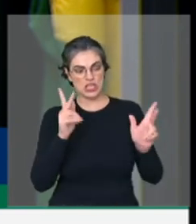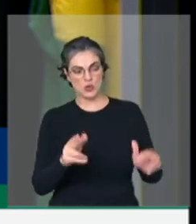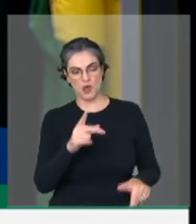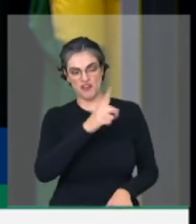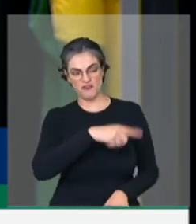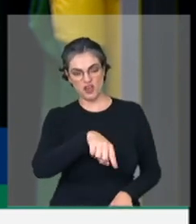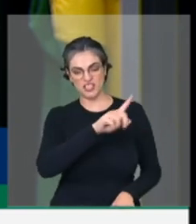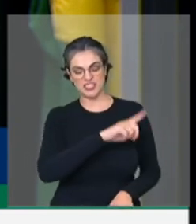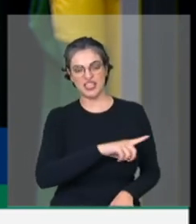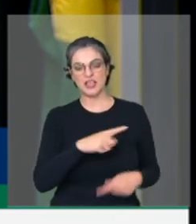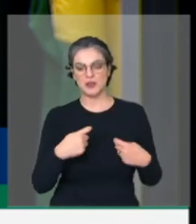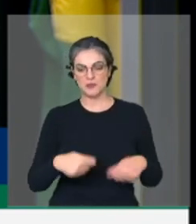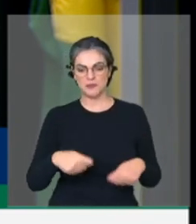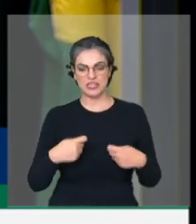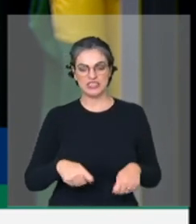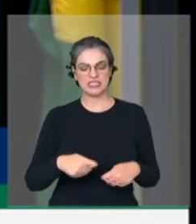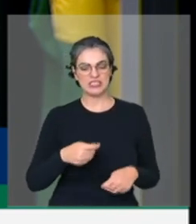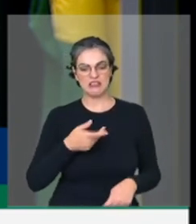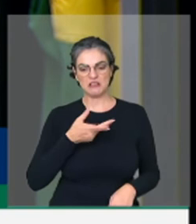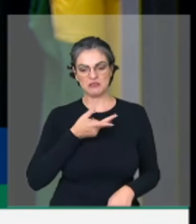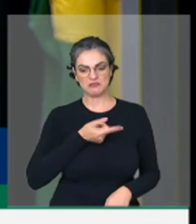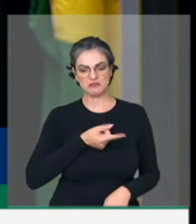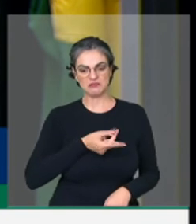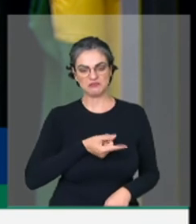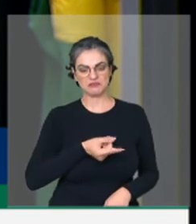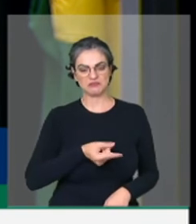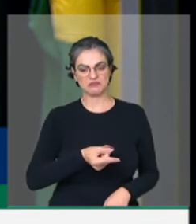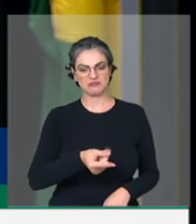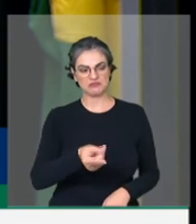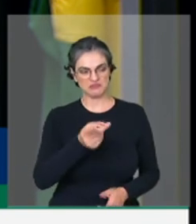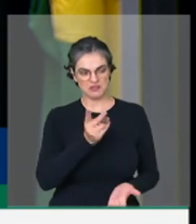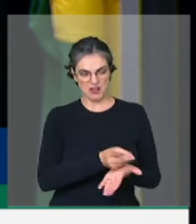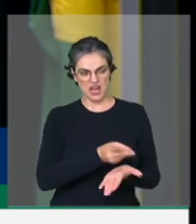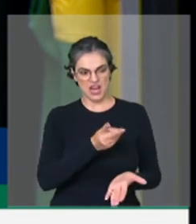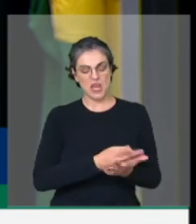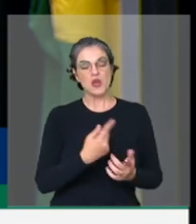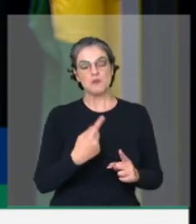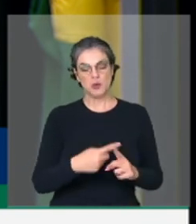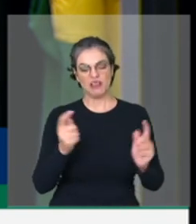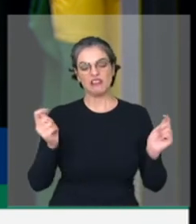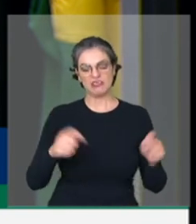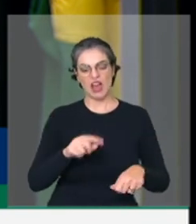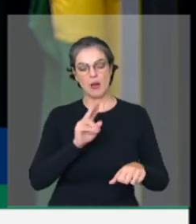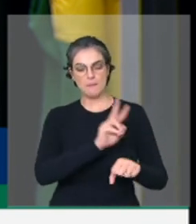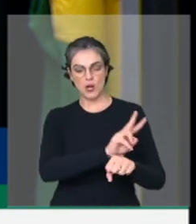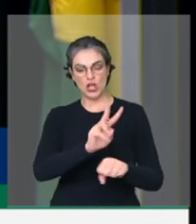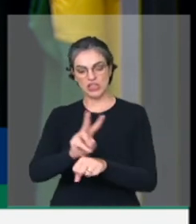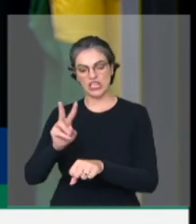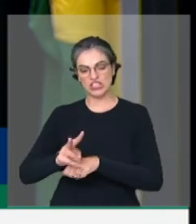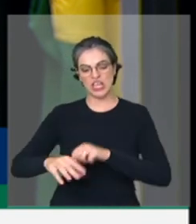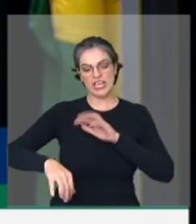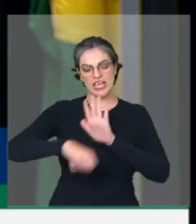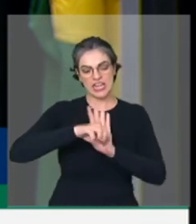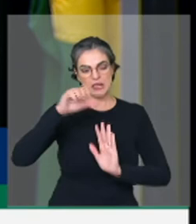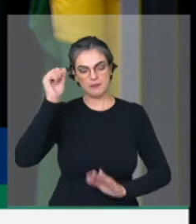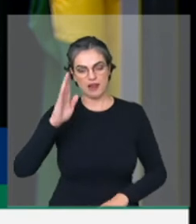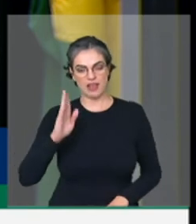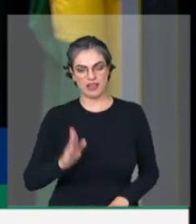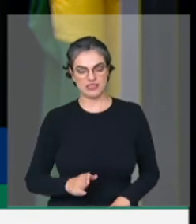estirpe devem ser perpetuadas para que protejam o arcabouço dos crimes no Brasil e